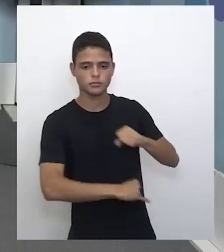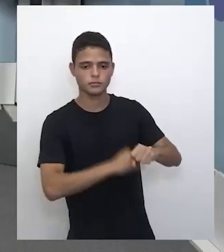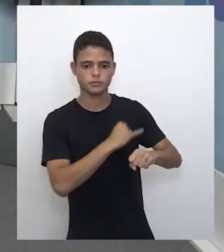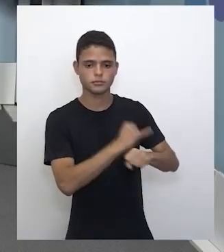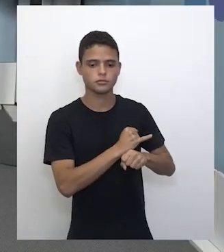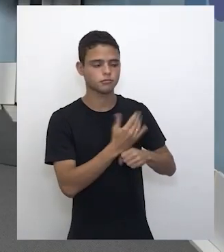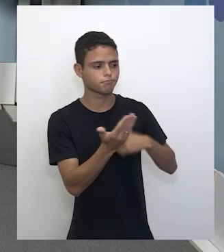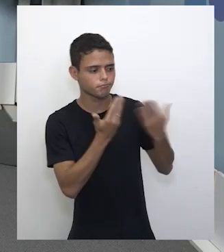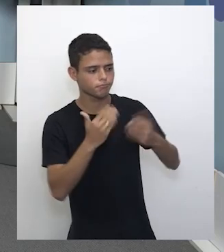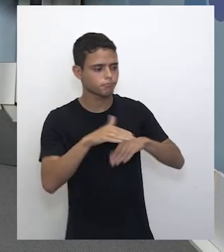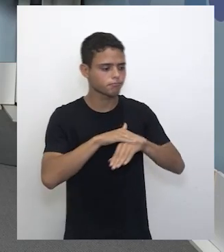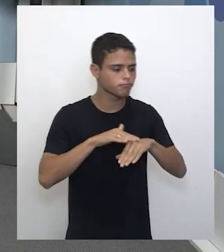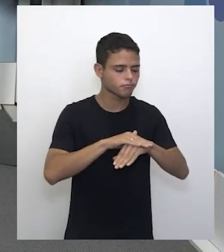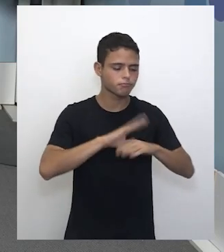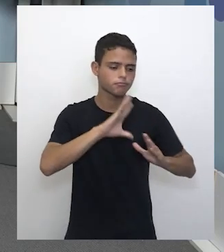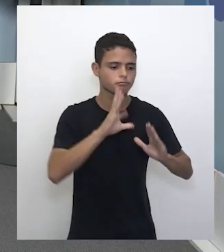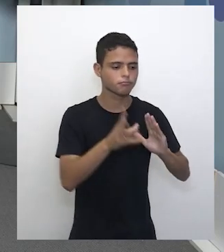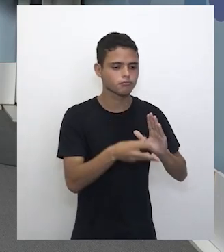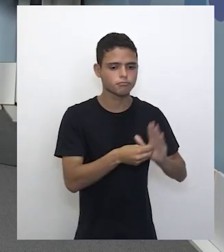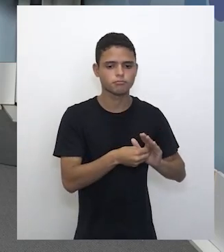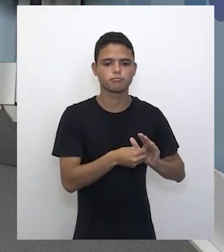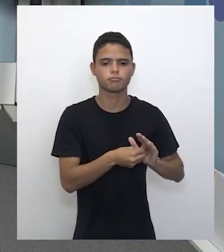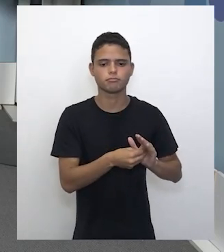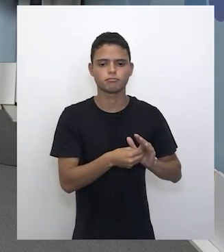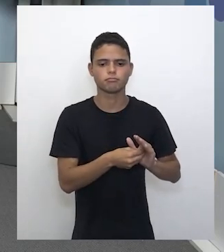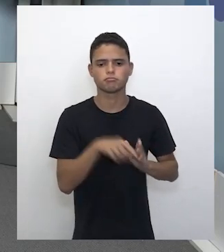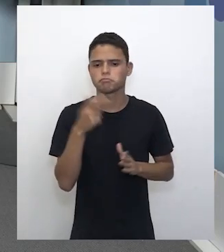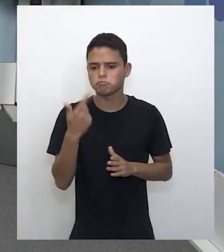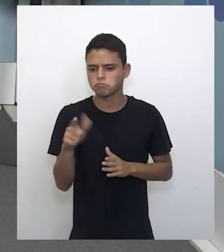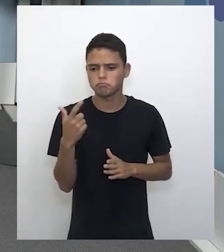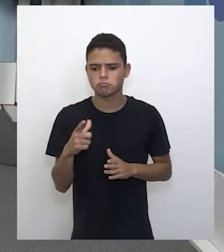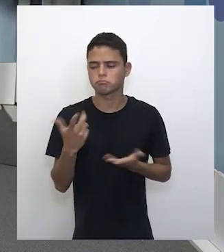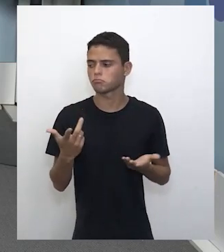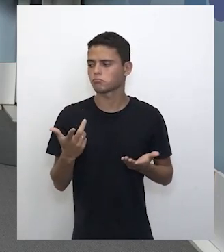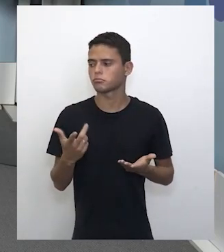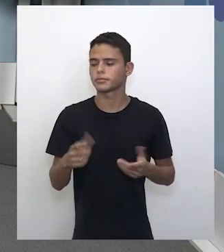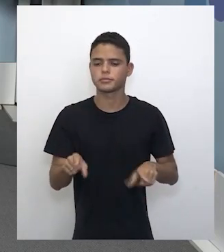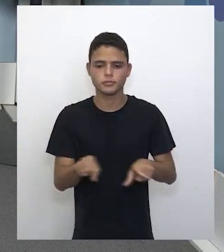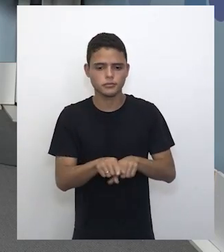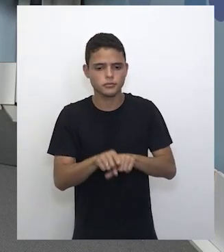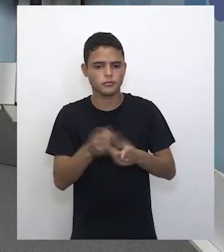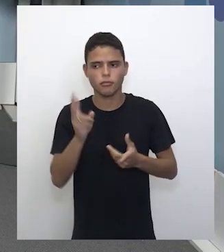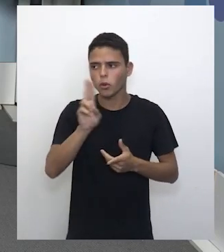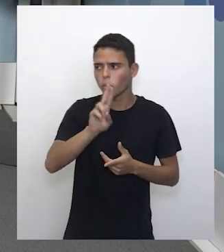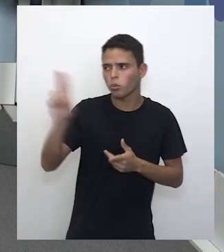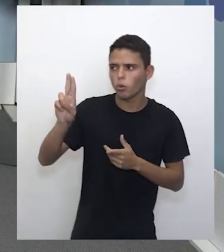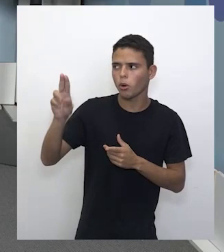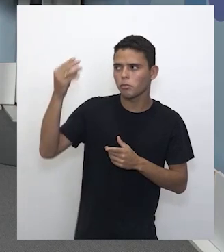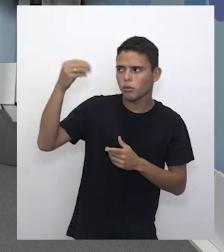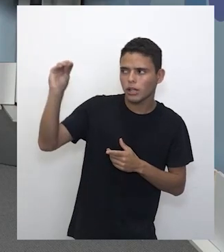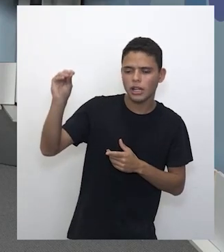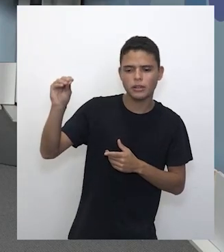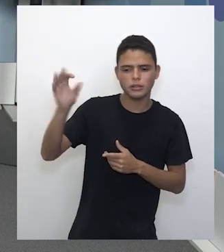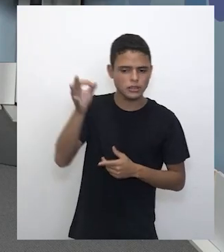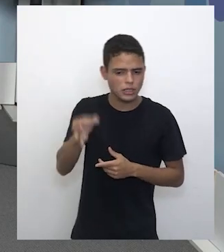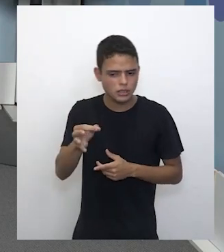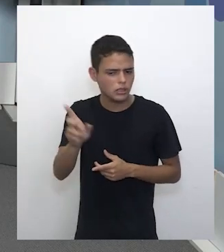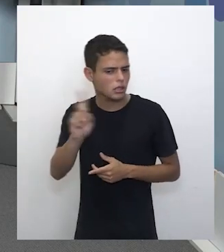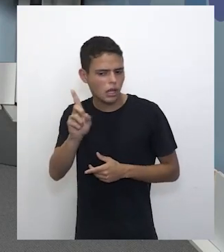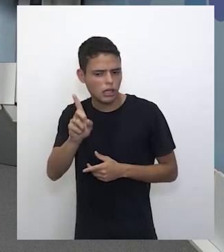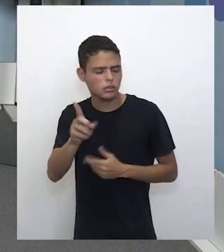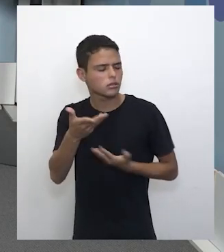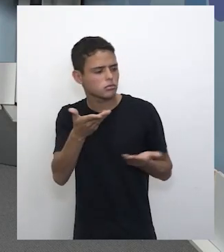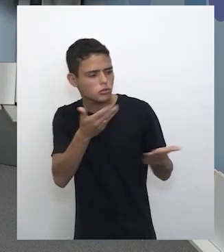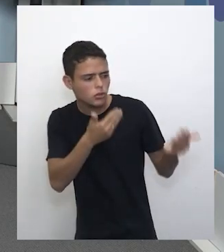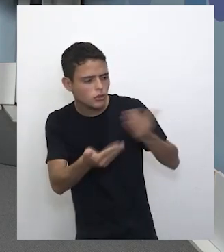conversava com tudo, e eu não tinha rosto mesmo ali, nem meu nome não era meu nome. Eu só queria conhecer pessoas, mas eu